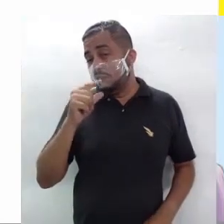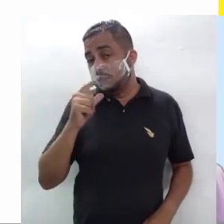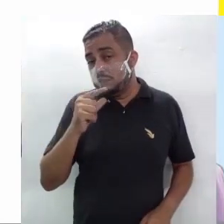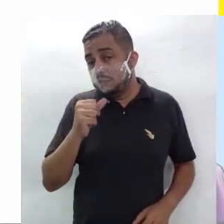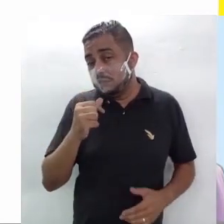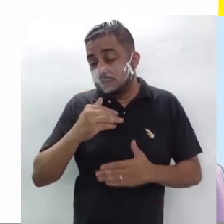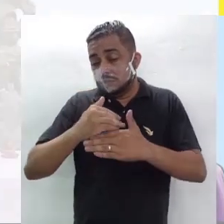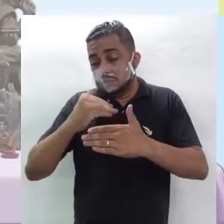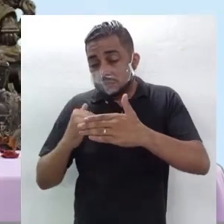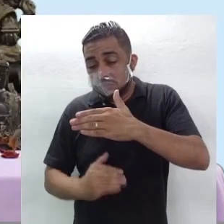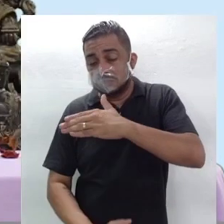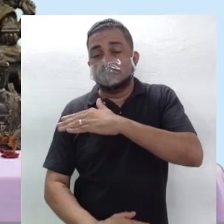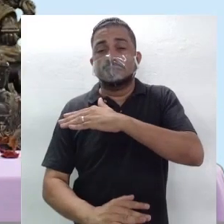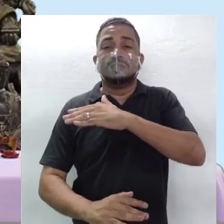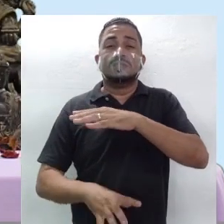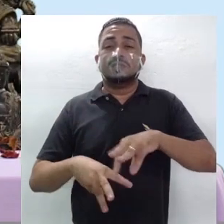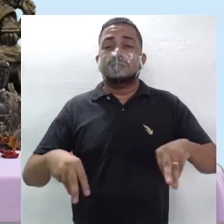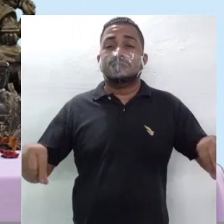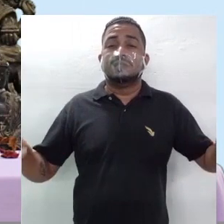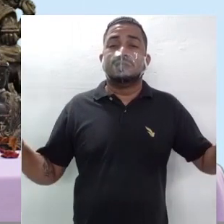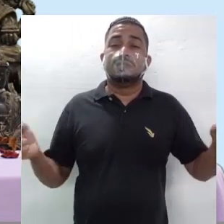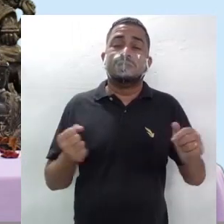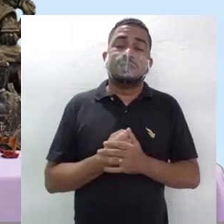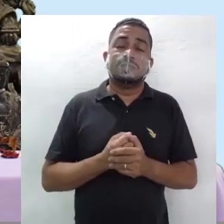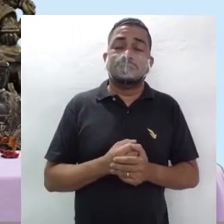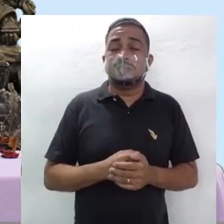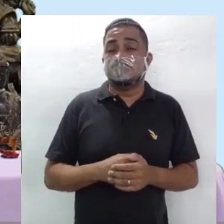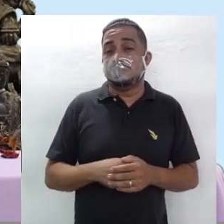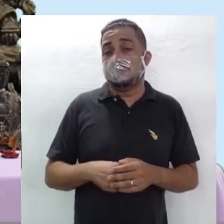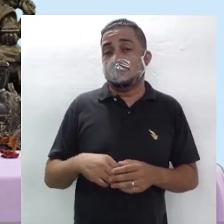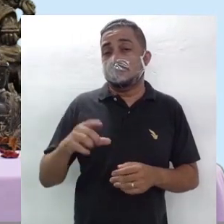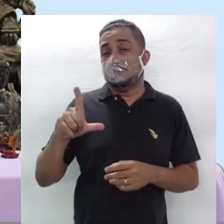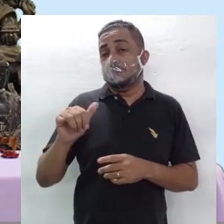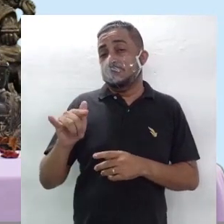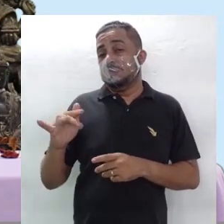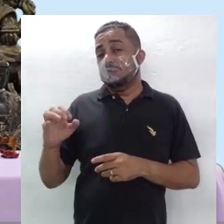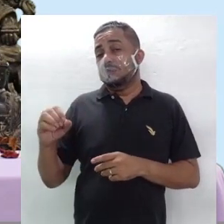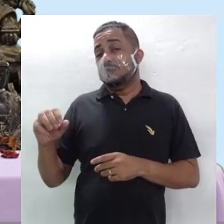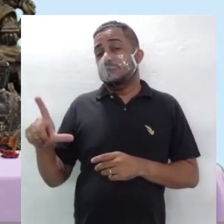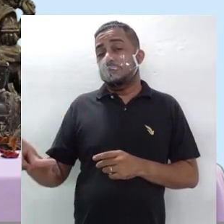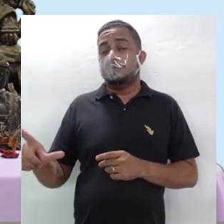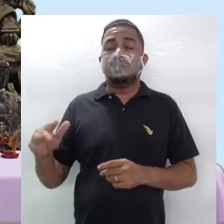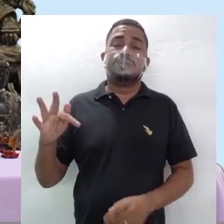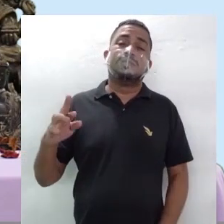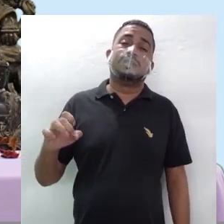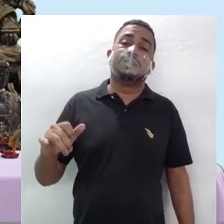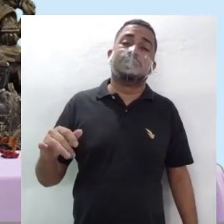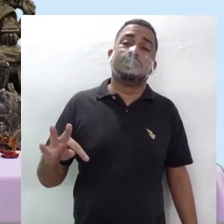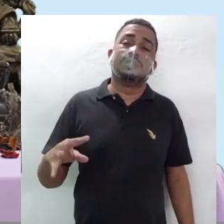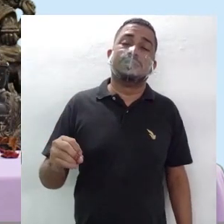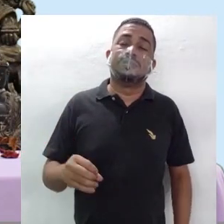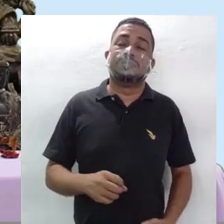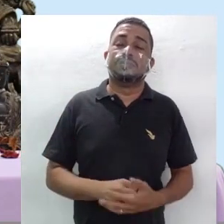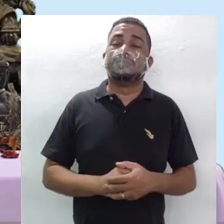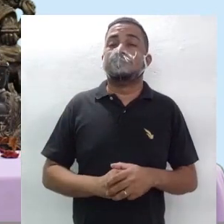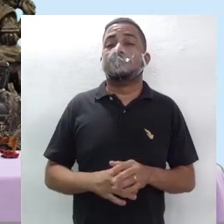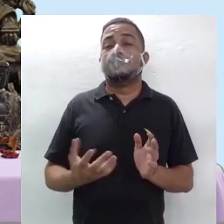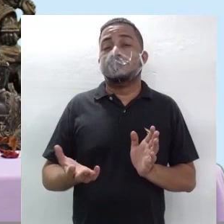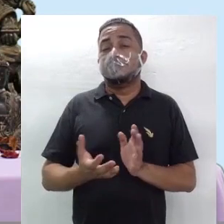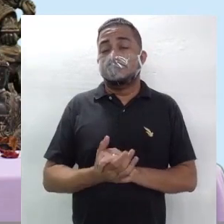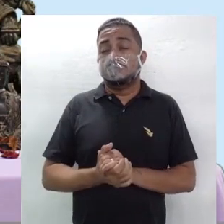nossas águas subterrâneas, ou seja, os lençóis freáticos, os